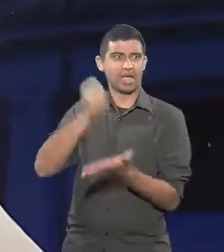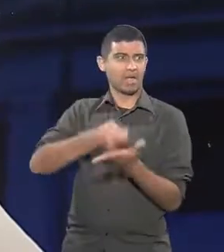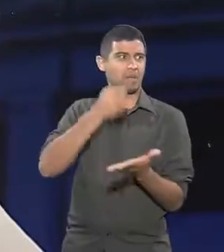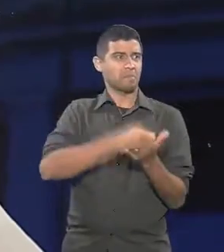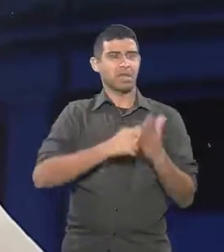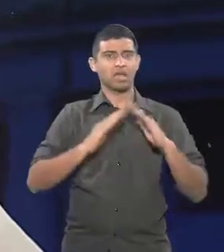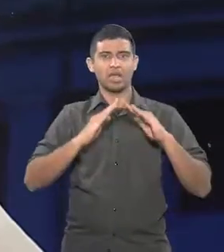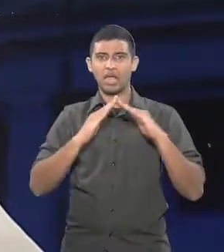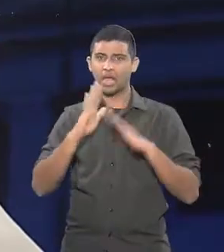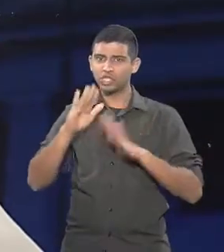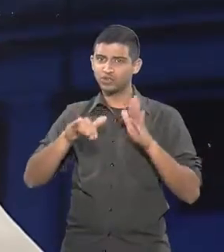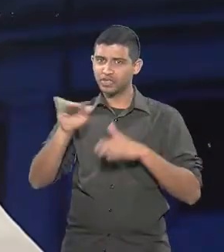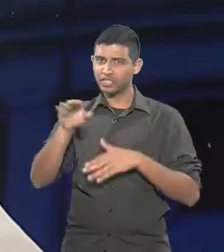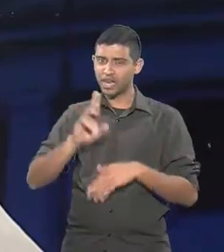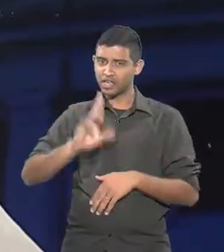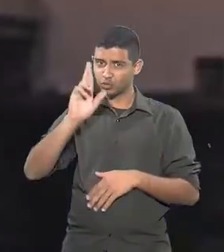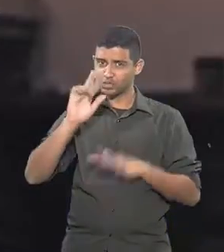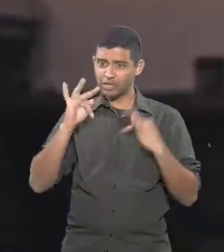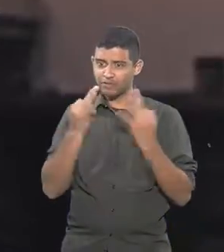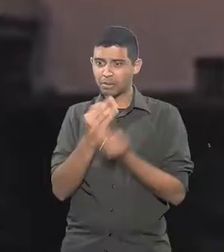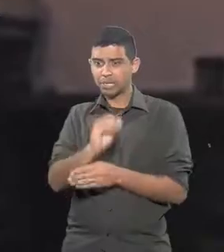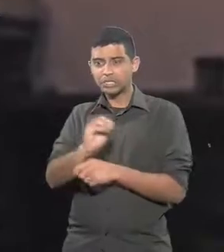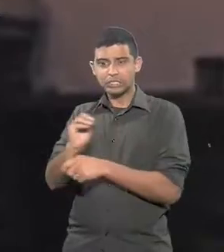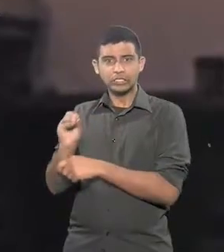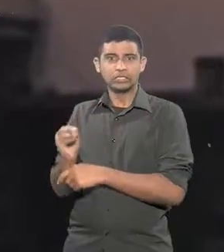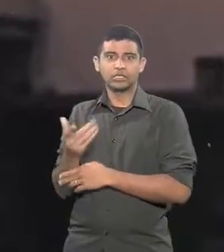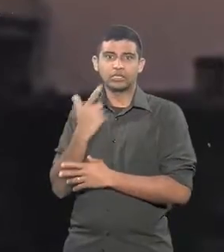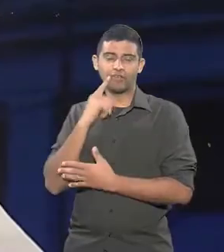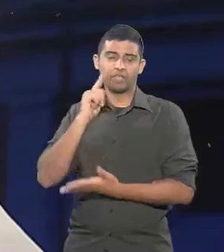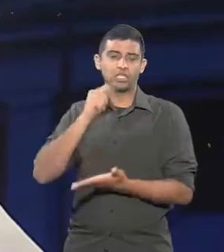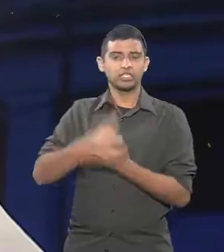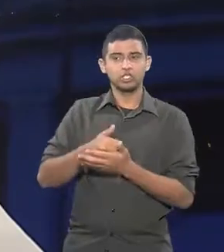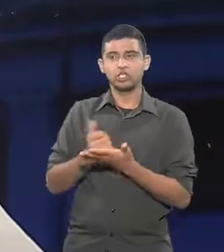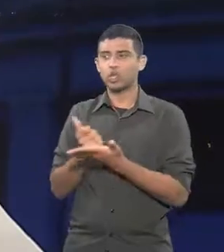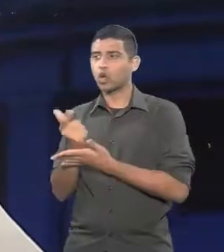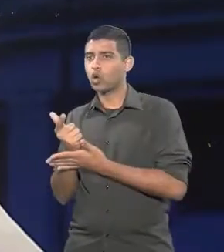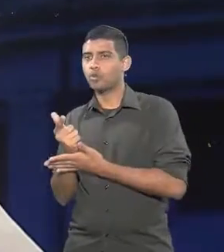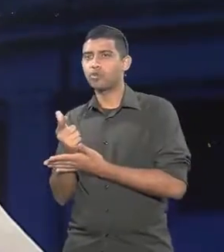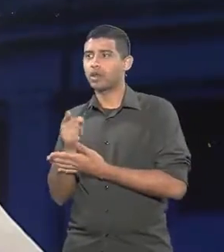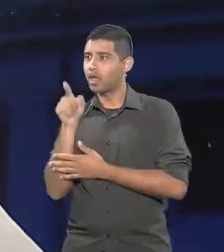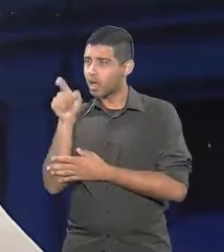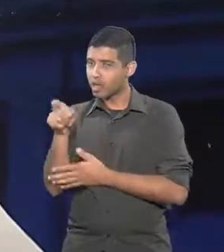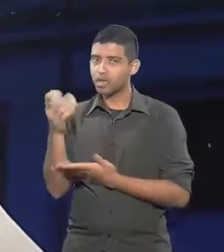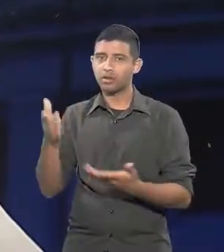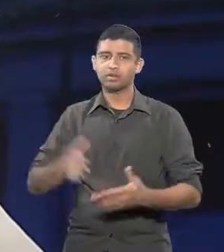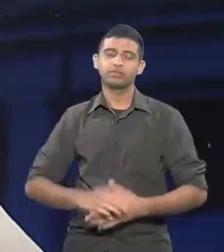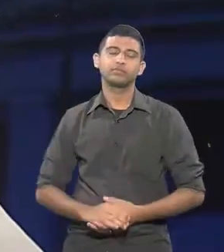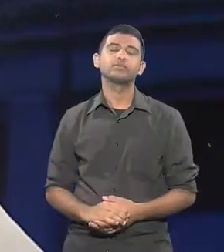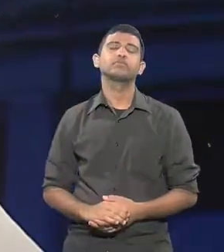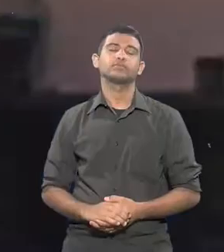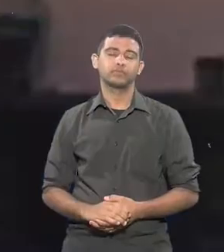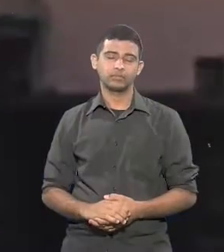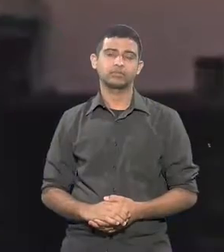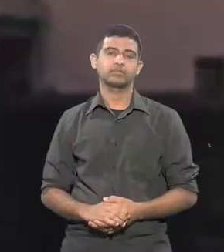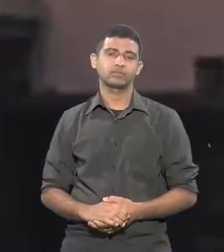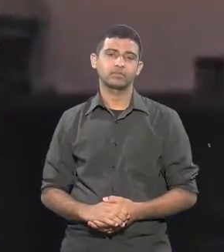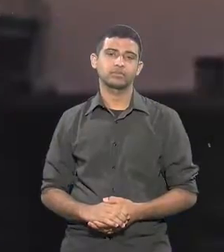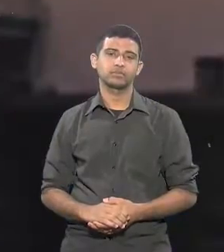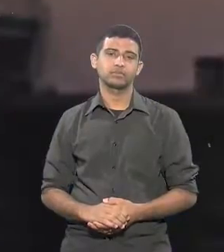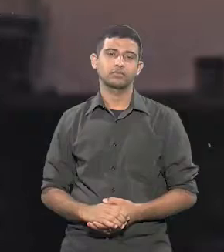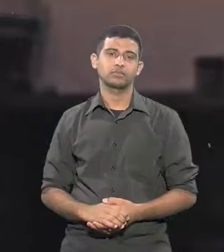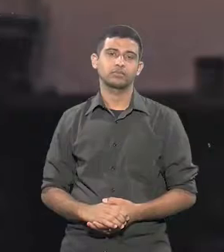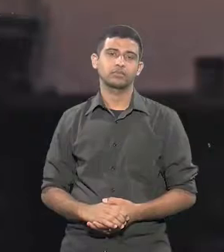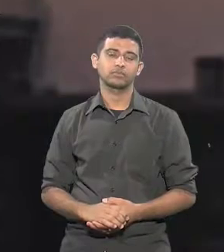né? Mulheres chefes de família também. Exato, então, exato. quer dizer, a decisão da compra ali do supermercado passa por elas. Exato, exato.